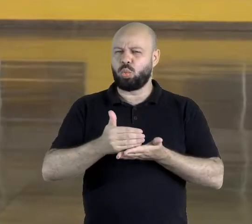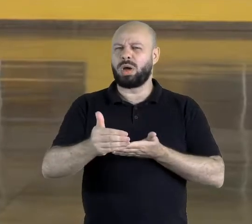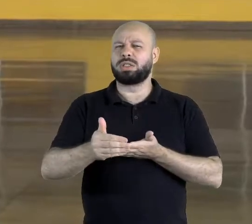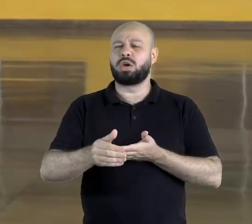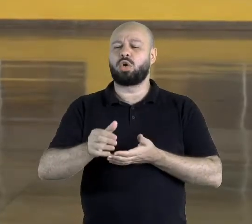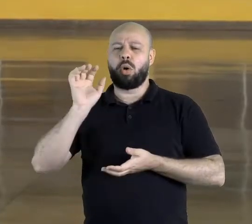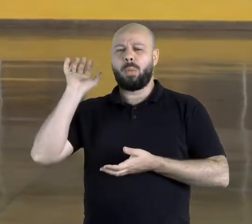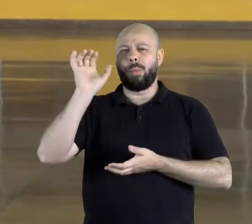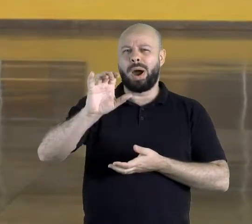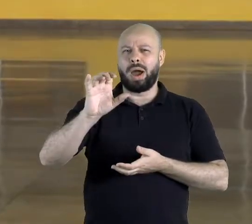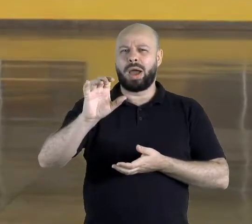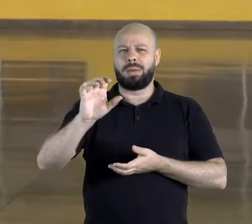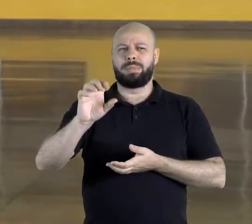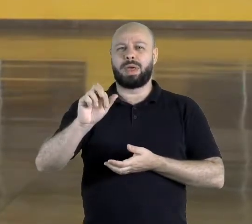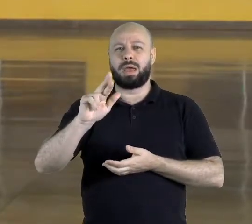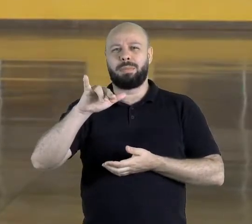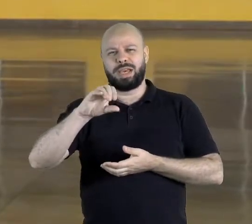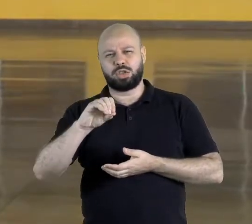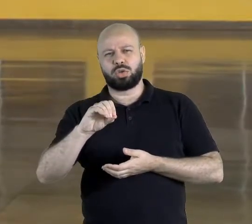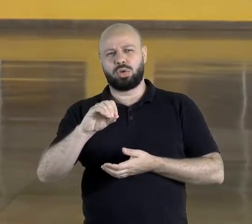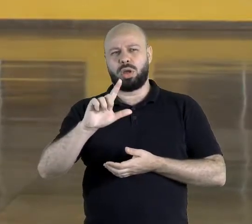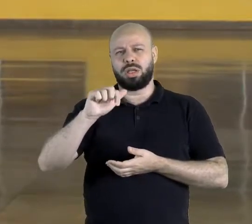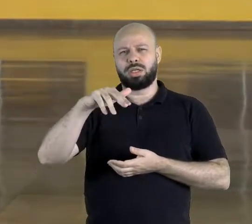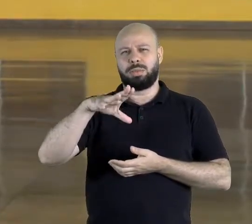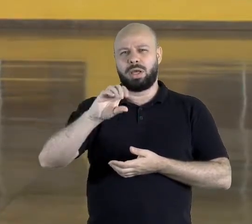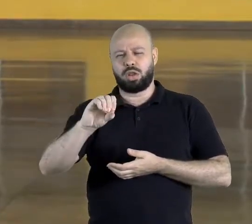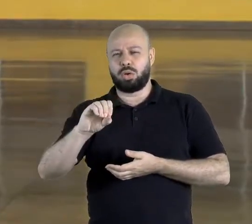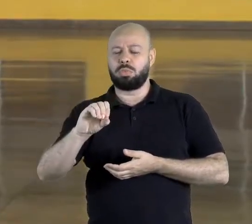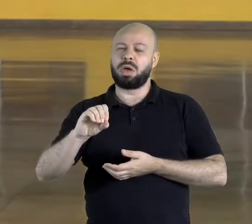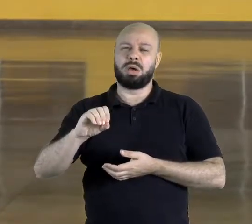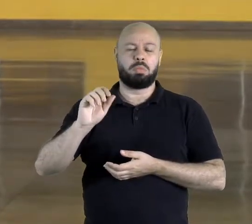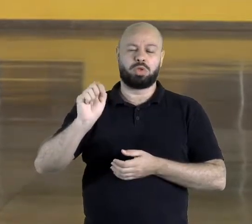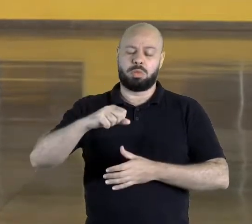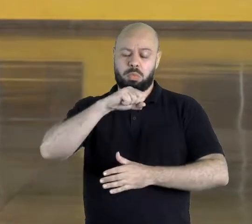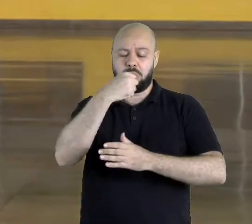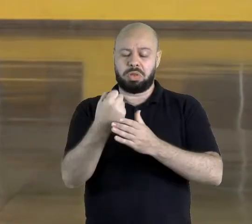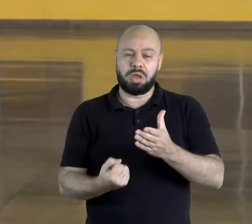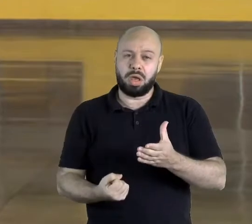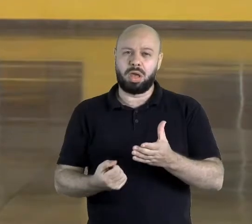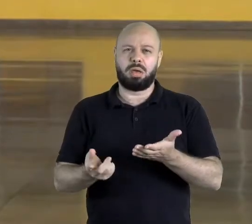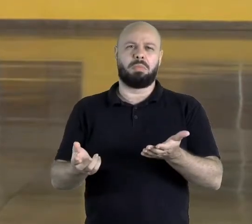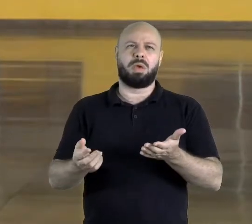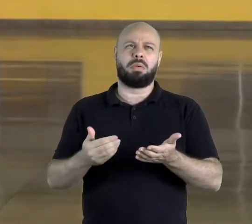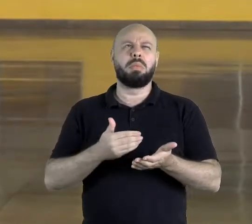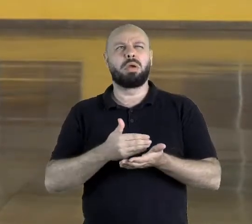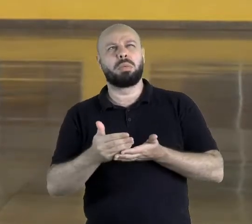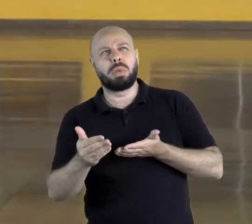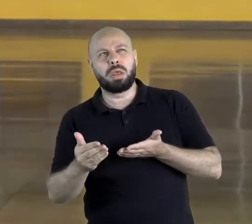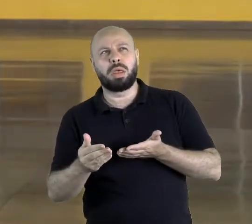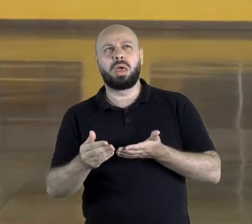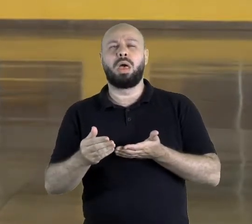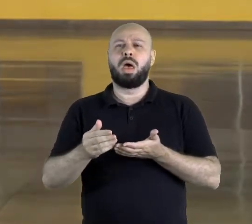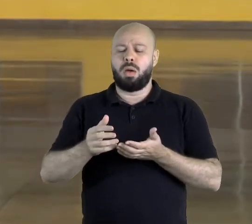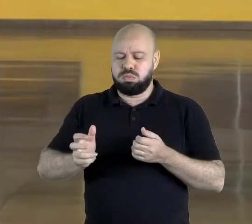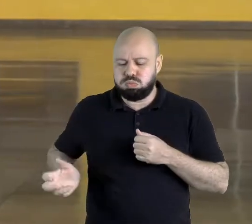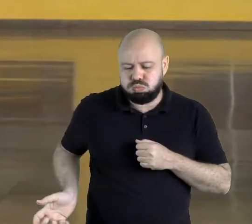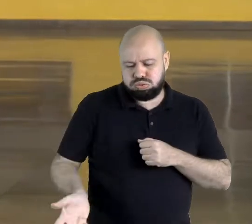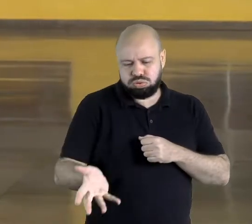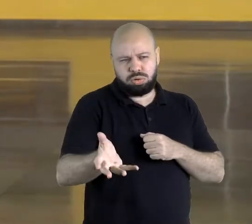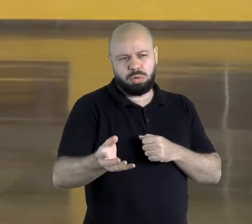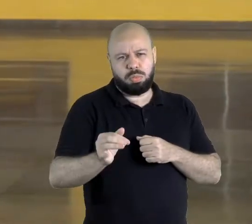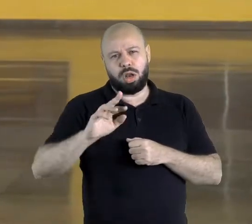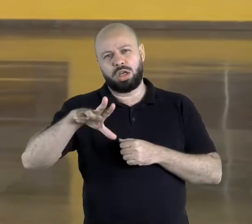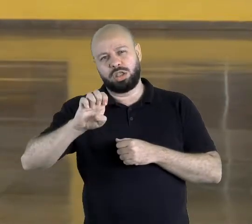arremessos, lançamentos, onde inclui tanto o basquete, iniciação para o boliche e